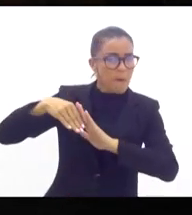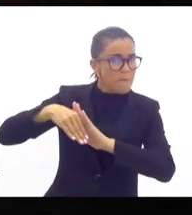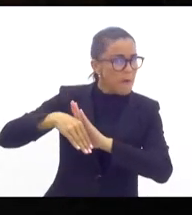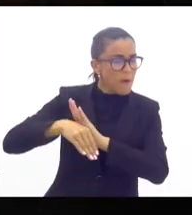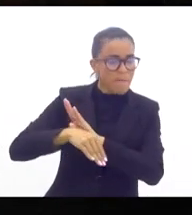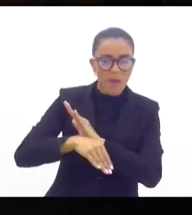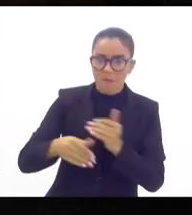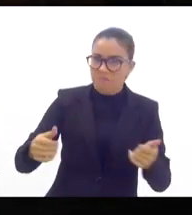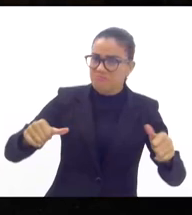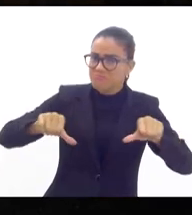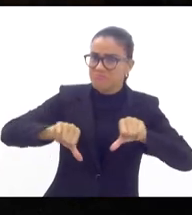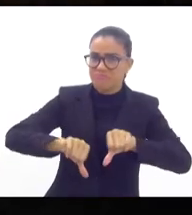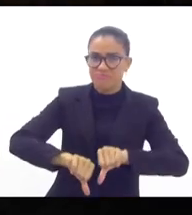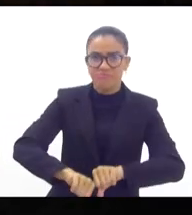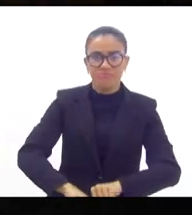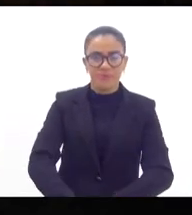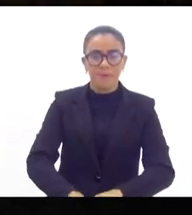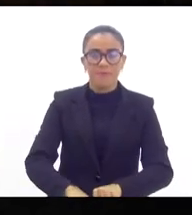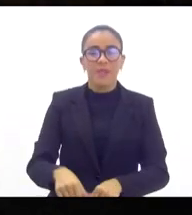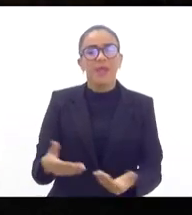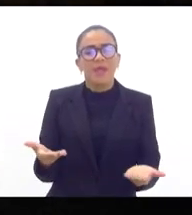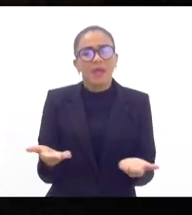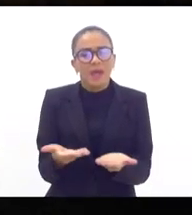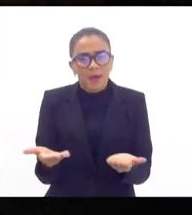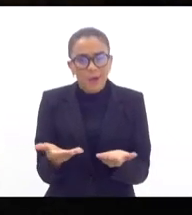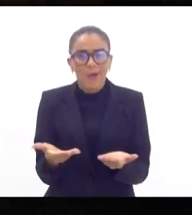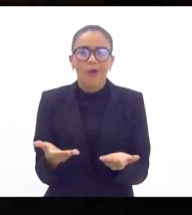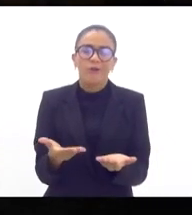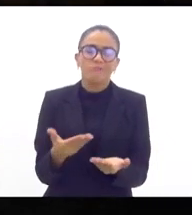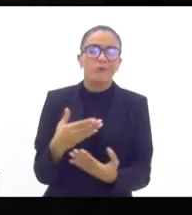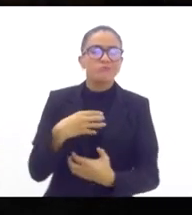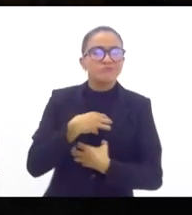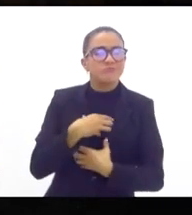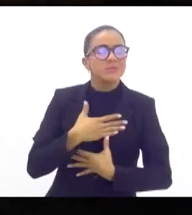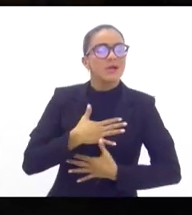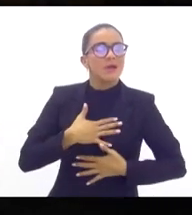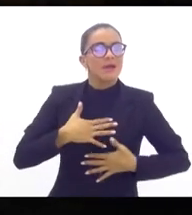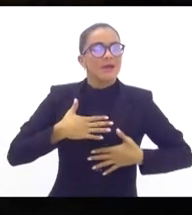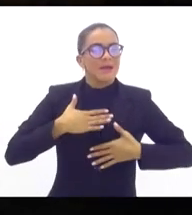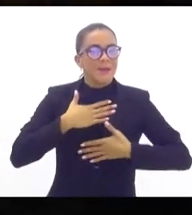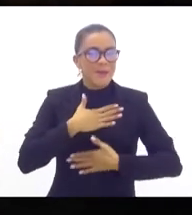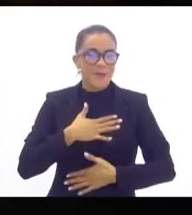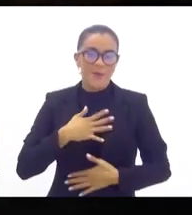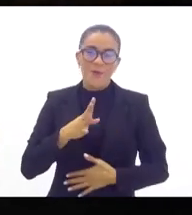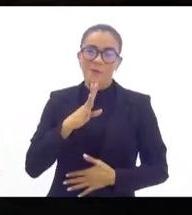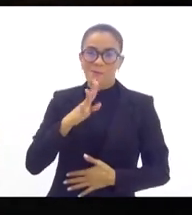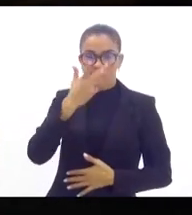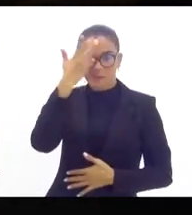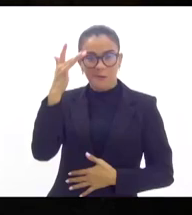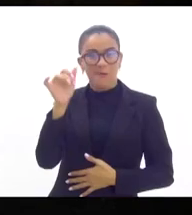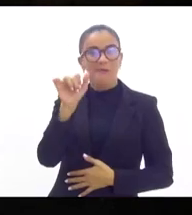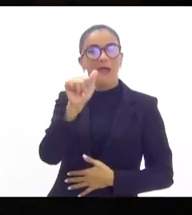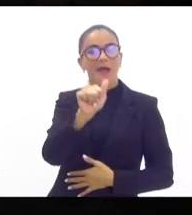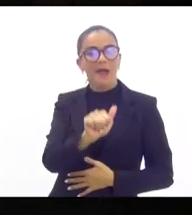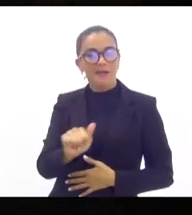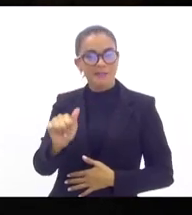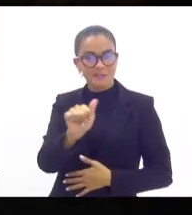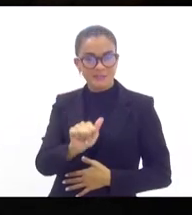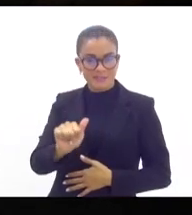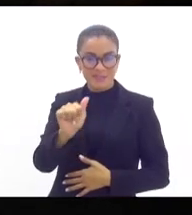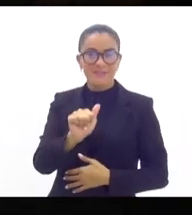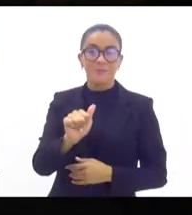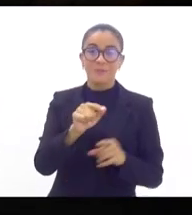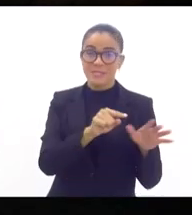agora tive o prazer de conhecer o pessoal da associação também